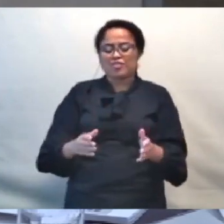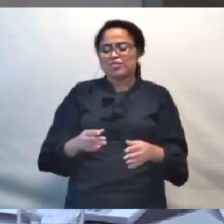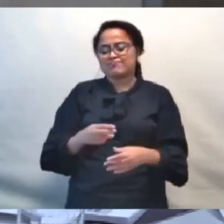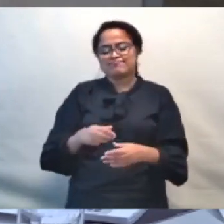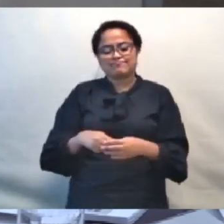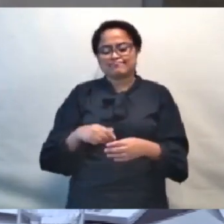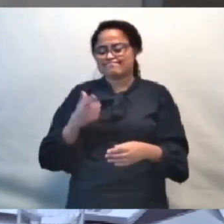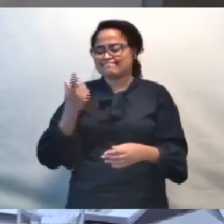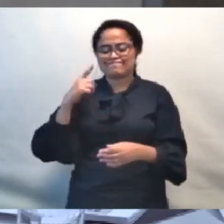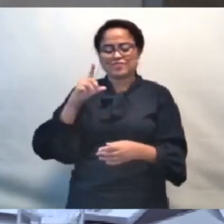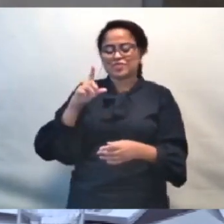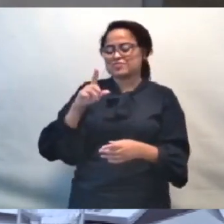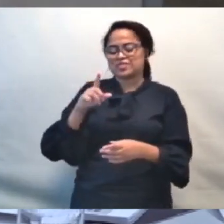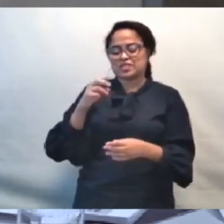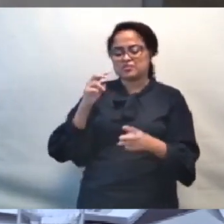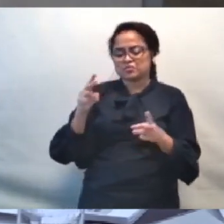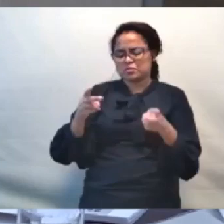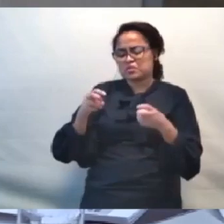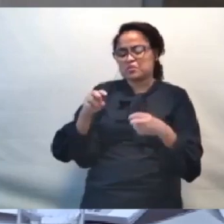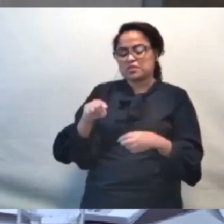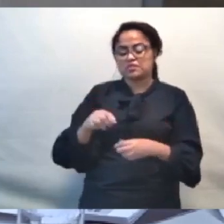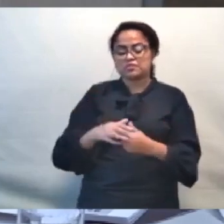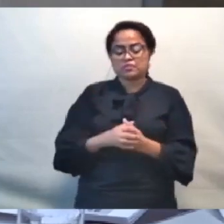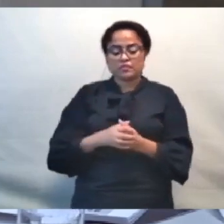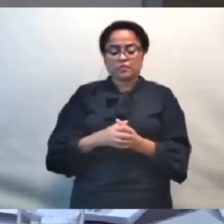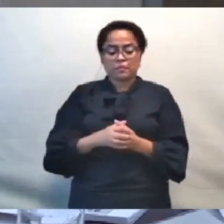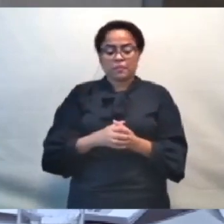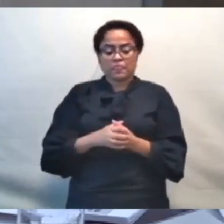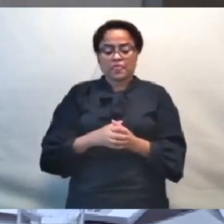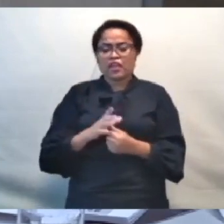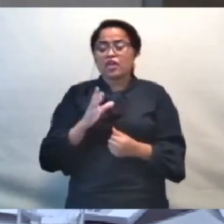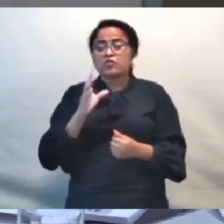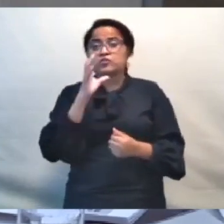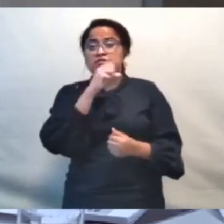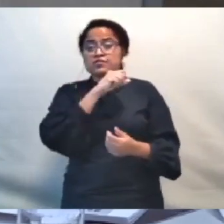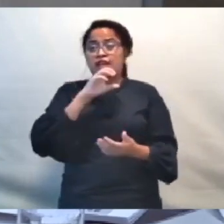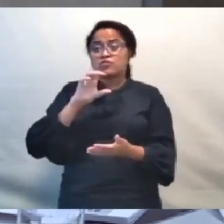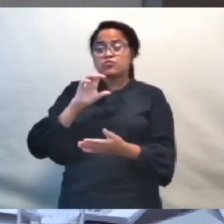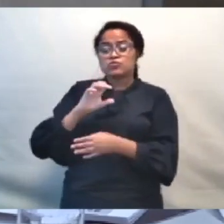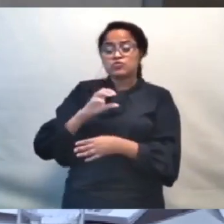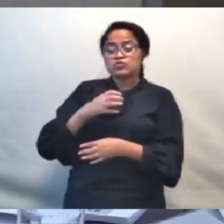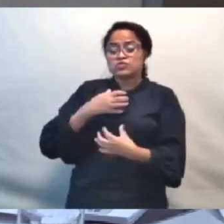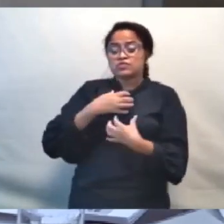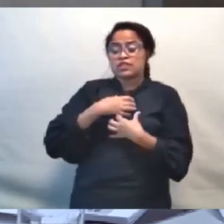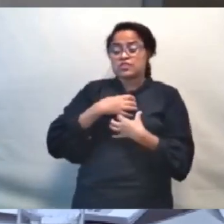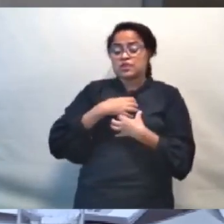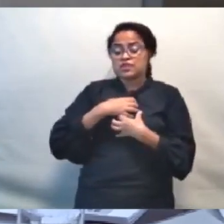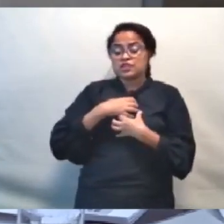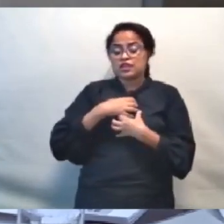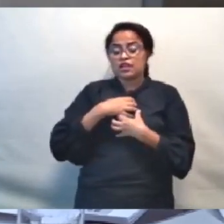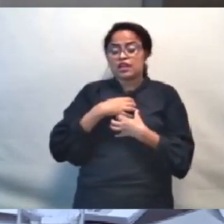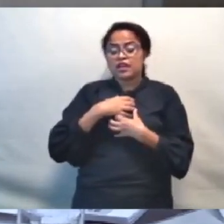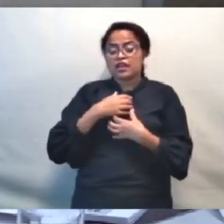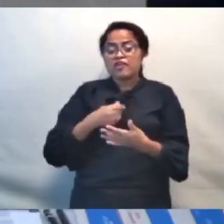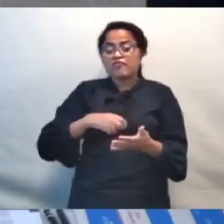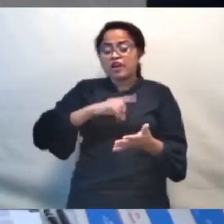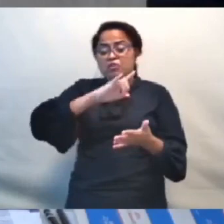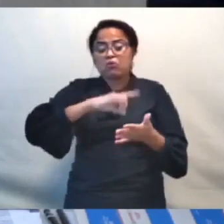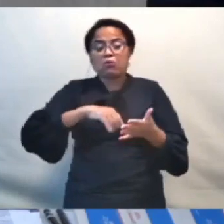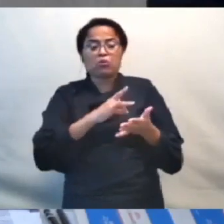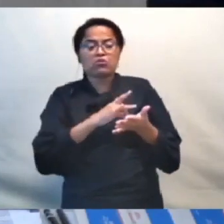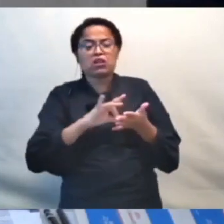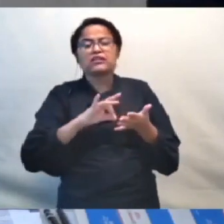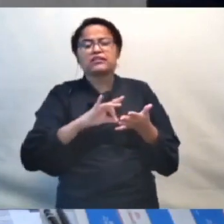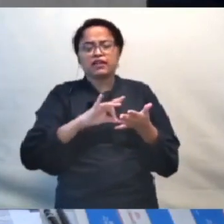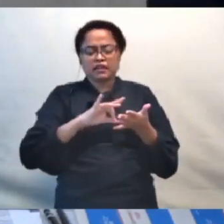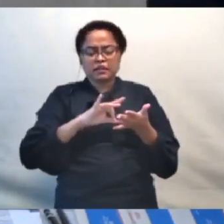estado de emergência, vai contratar mais pessoas para auxiliar nesse tipo de limpeza? Como que vai ser feito? Boa tarde a todos.